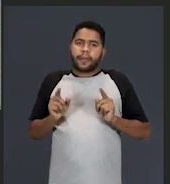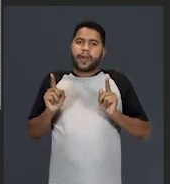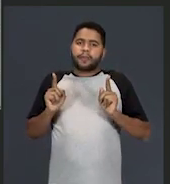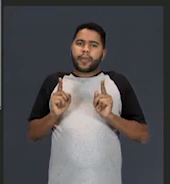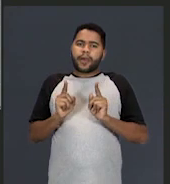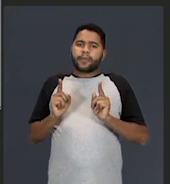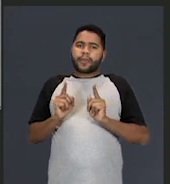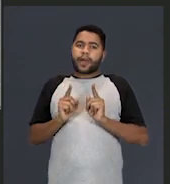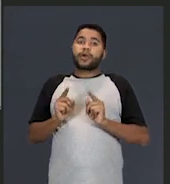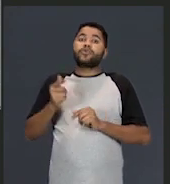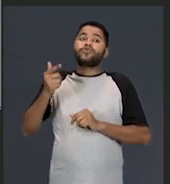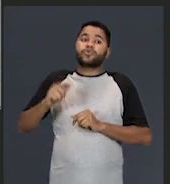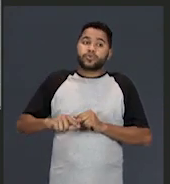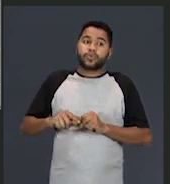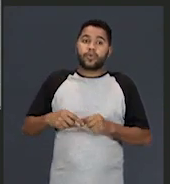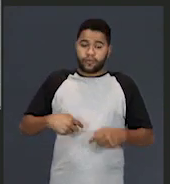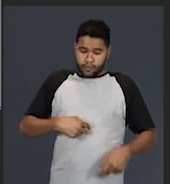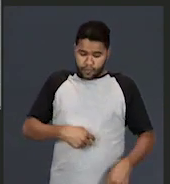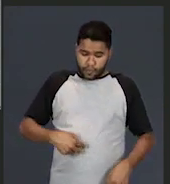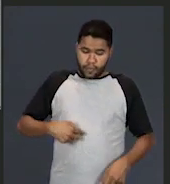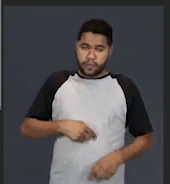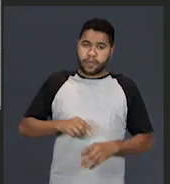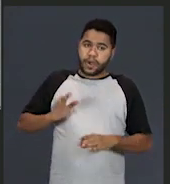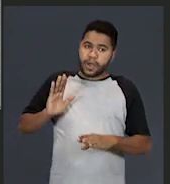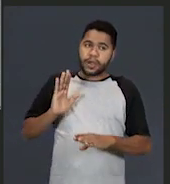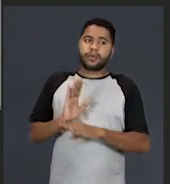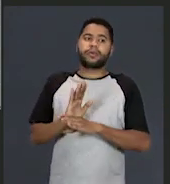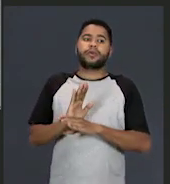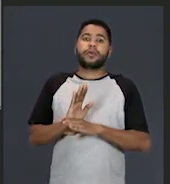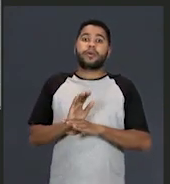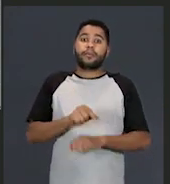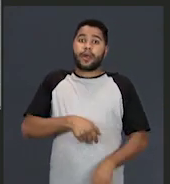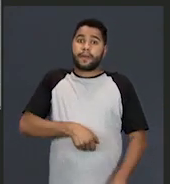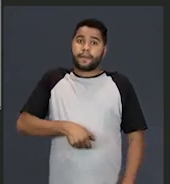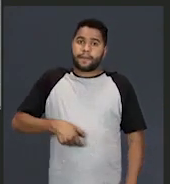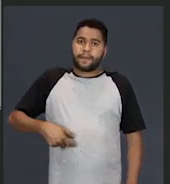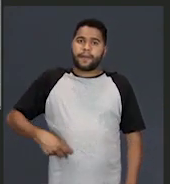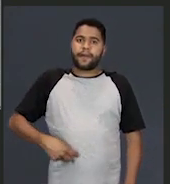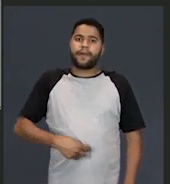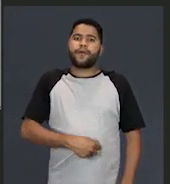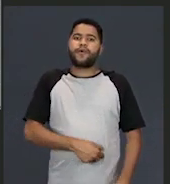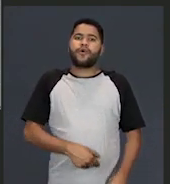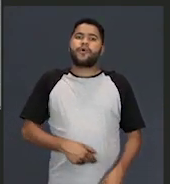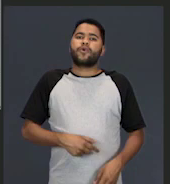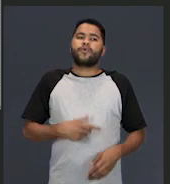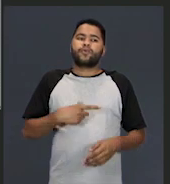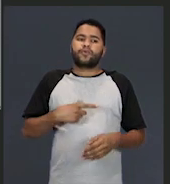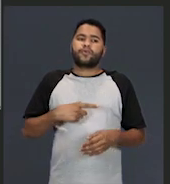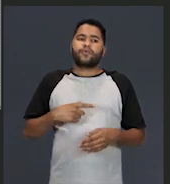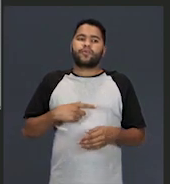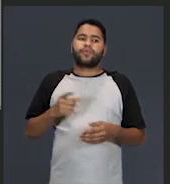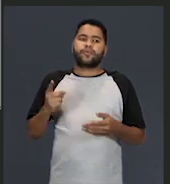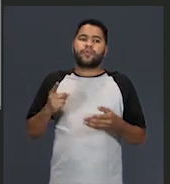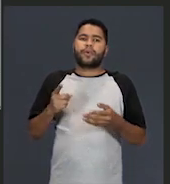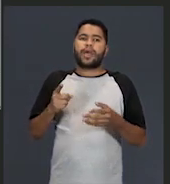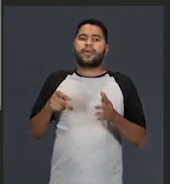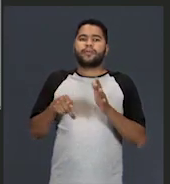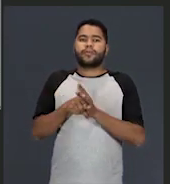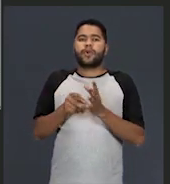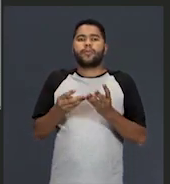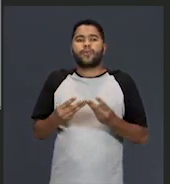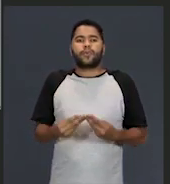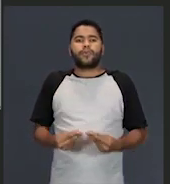menores. De novo, o pâncreas vai ajudar. Olha, quando chegar no intestino, o pâncreas vai também quebrar proteínas em